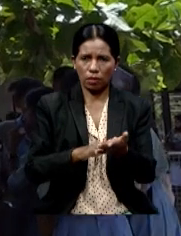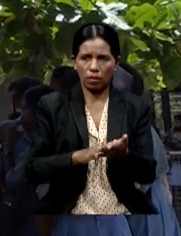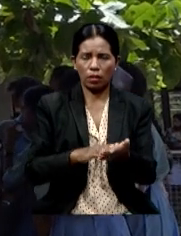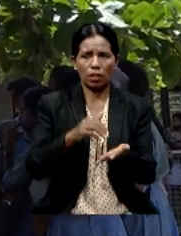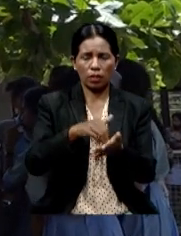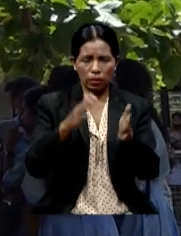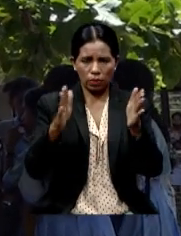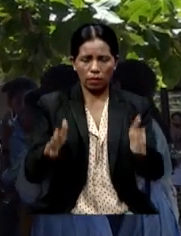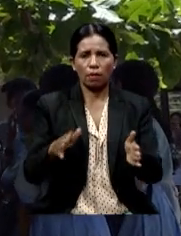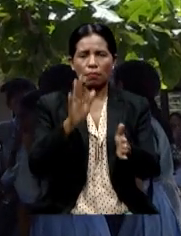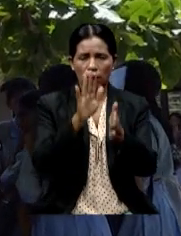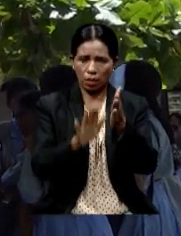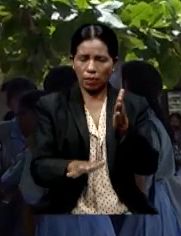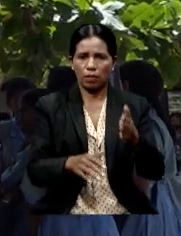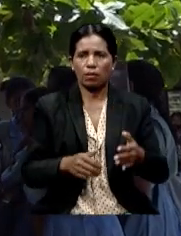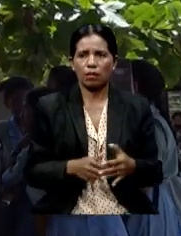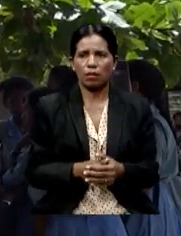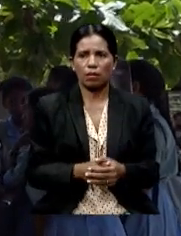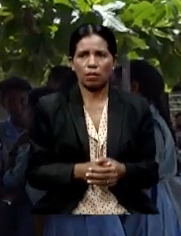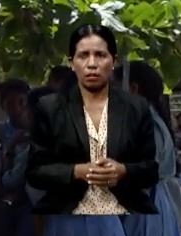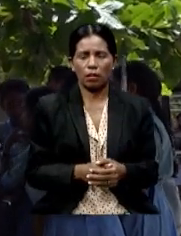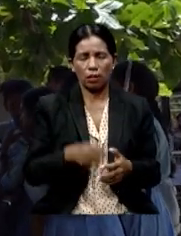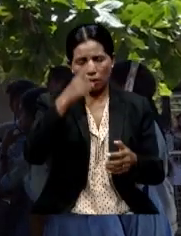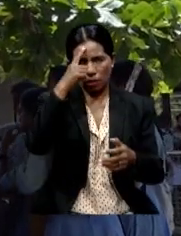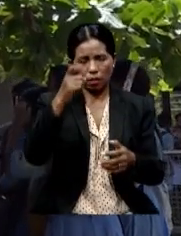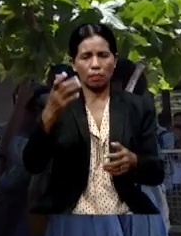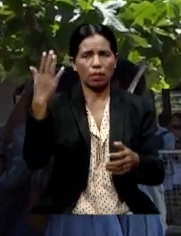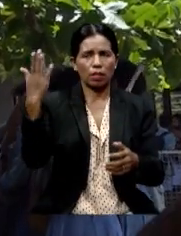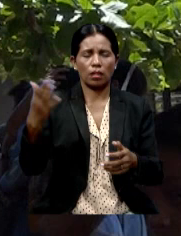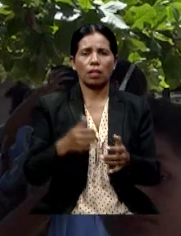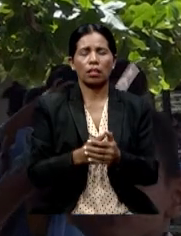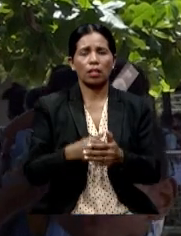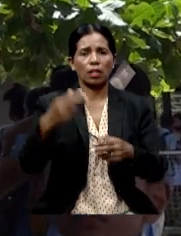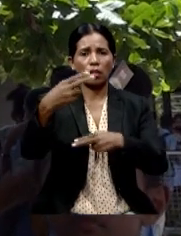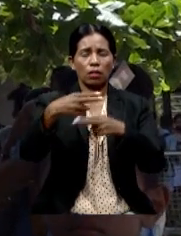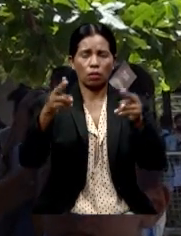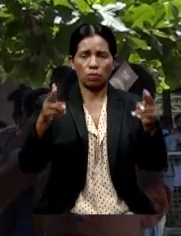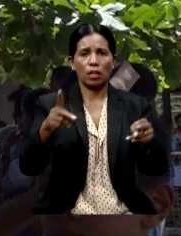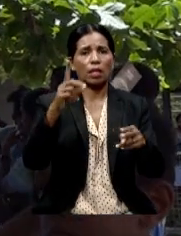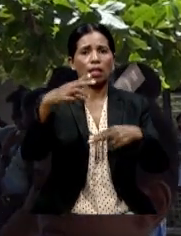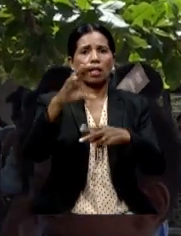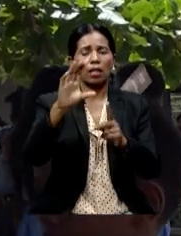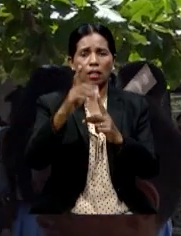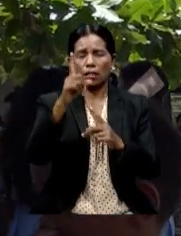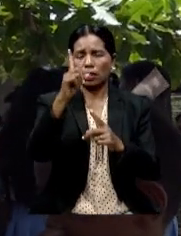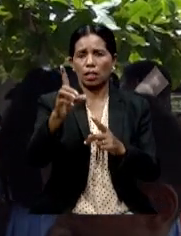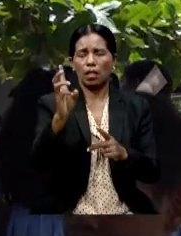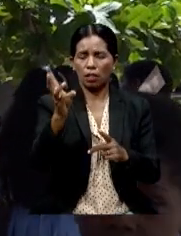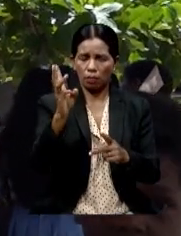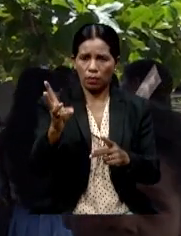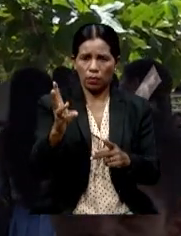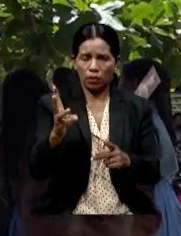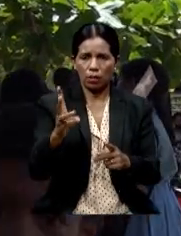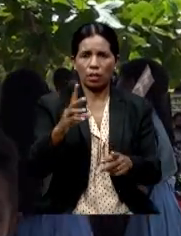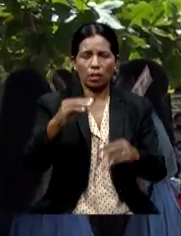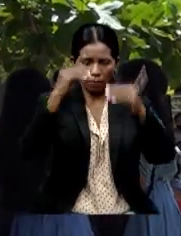estudante beleha menos. Também iha aula sida 70 e tal, 60 e tal. Professor